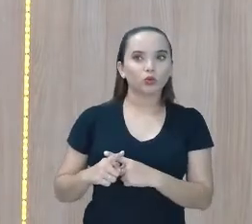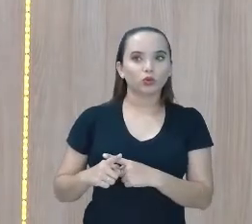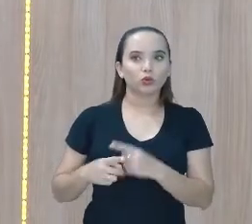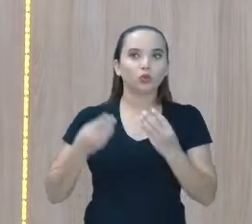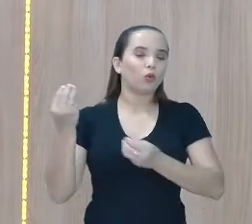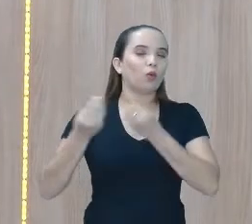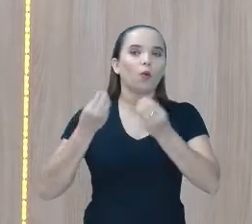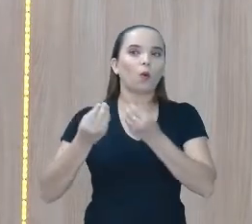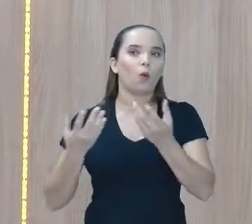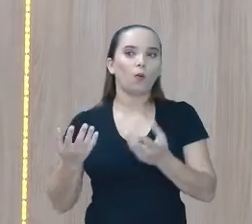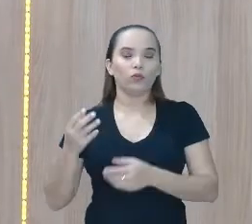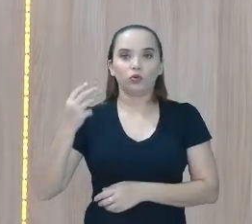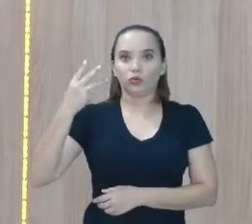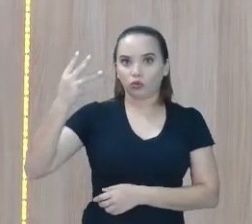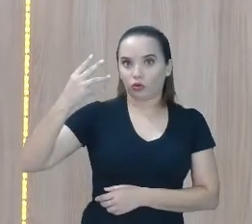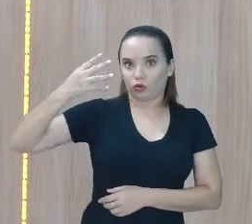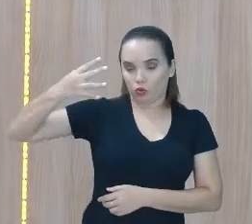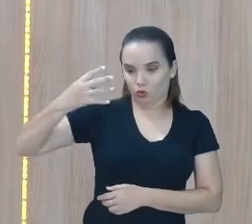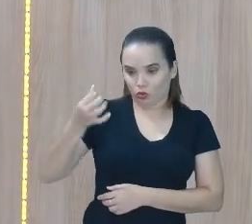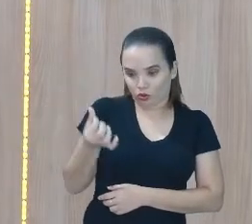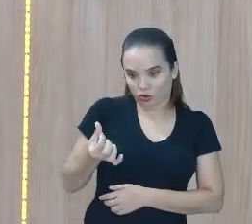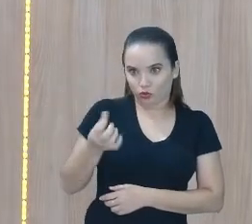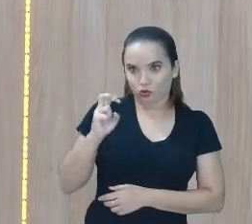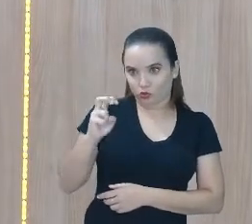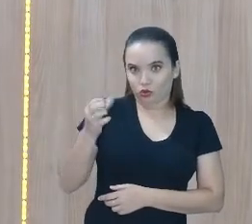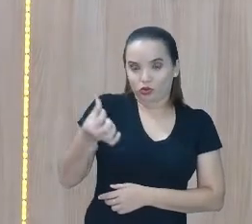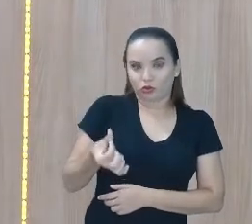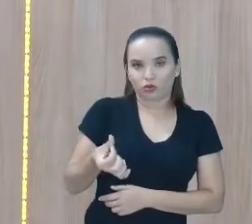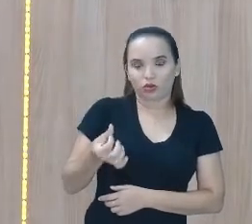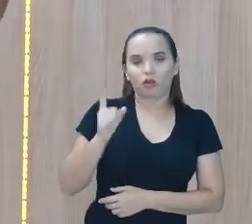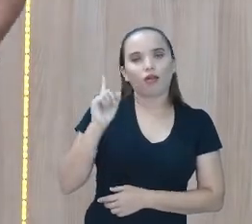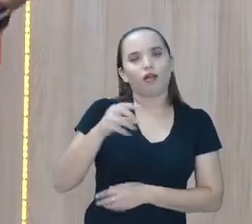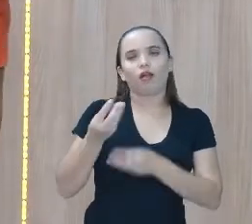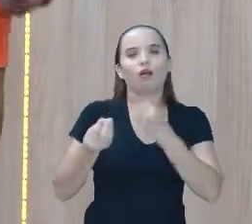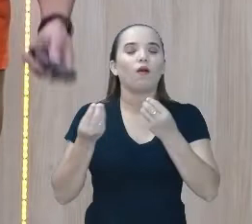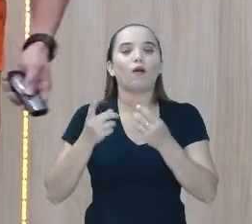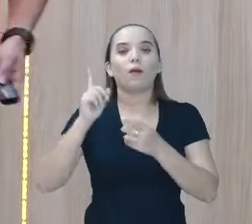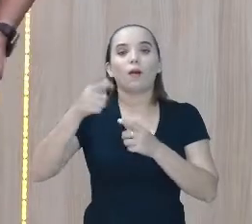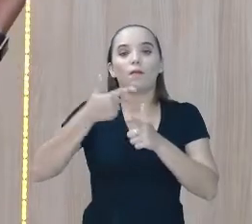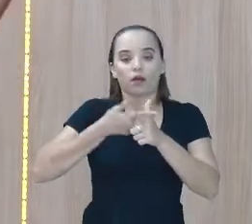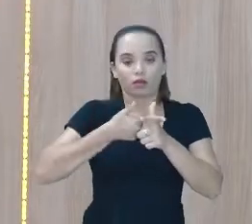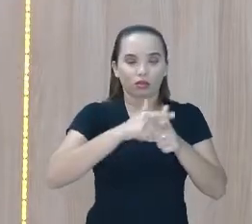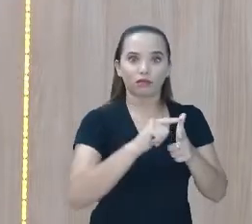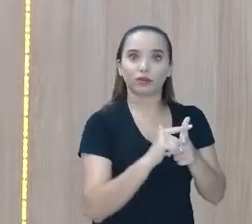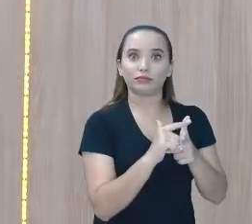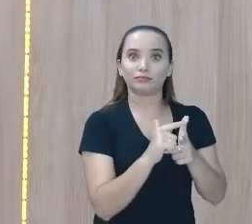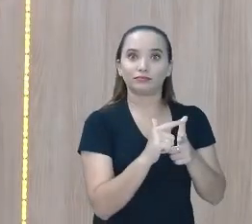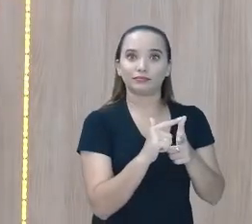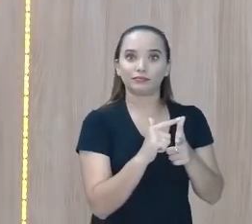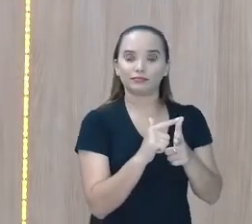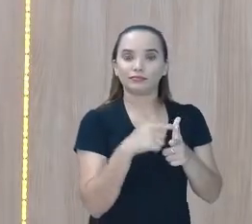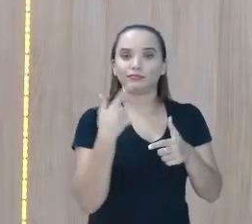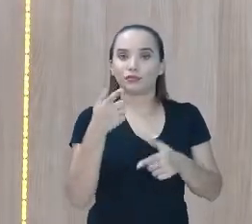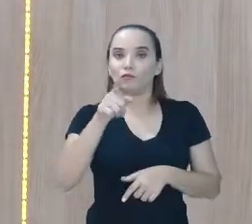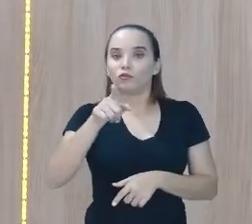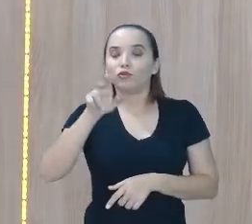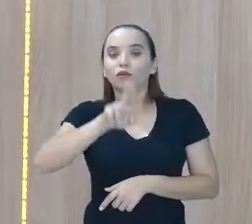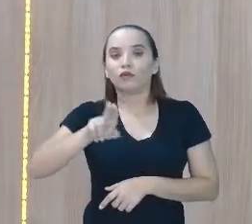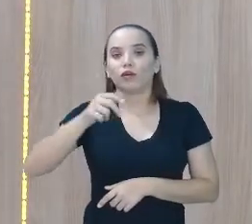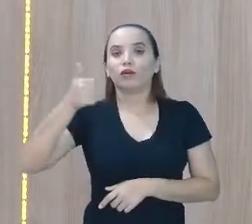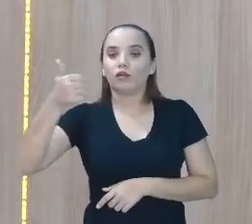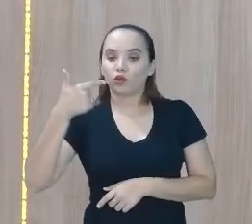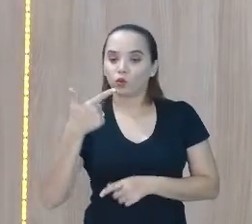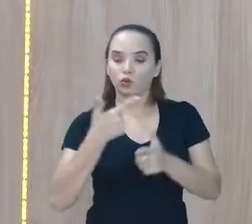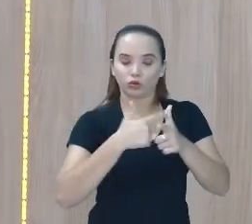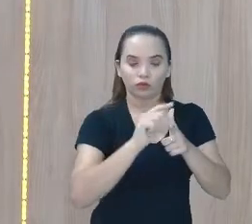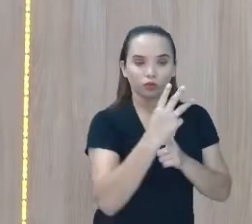certo? Do 3, do 4, do 5 e do 6, basta você efetuar uma divisão. A gente vai dividir o 12 por